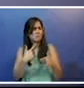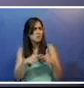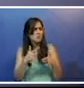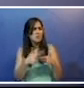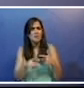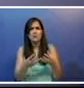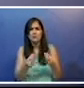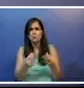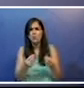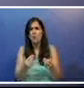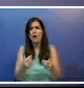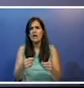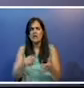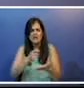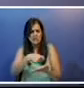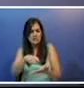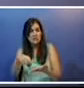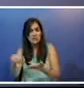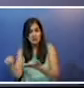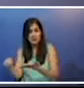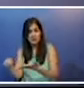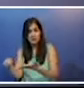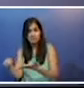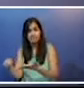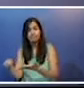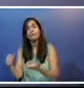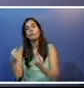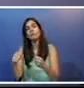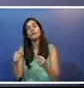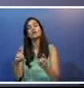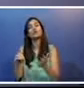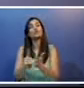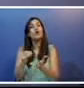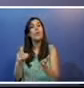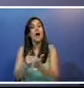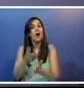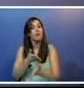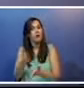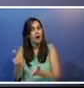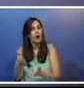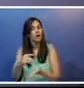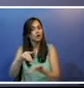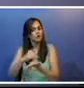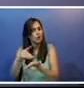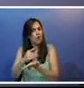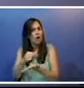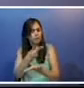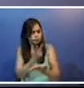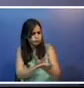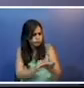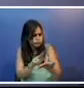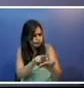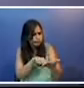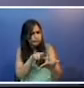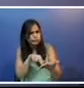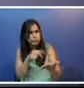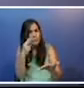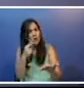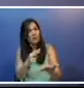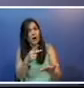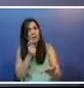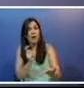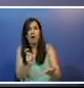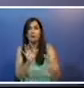de acentuação? Se for preciso, consulte um dicionário. Às vezes vocês podem vir a ter um problema de dúvidas quanto